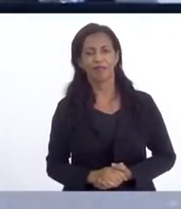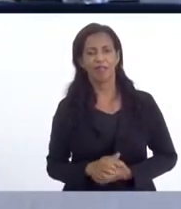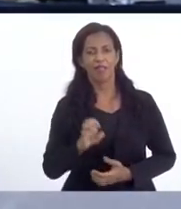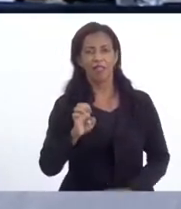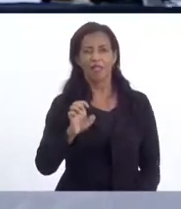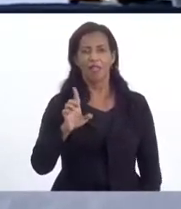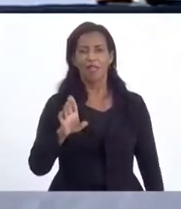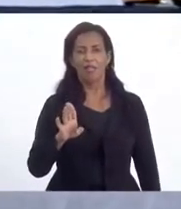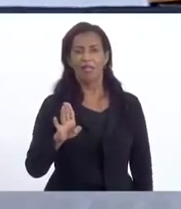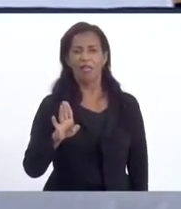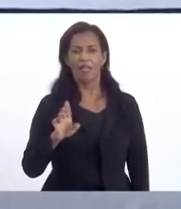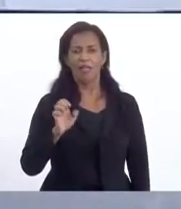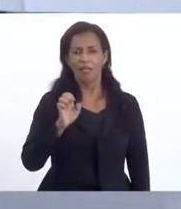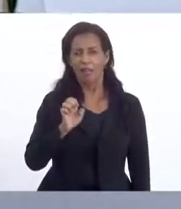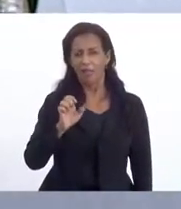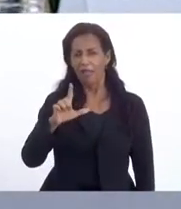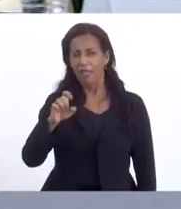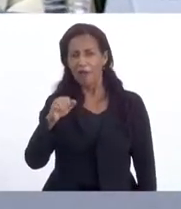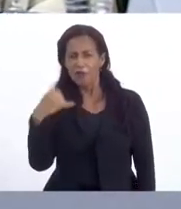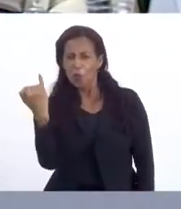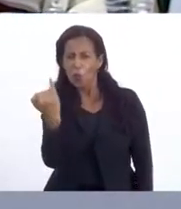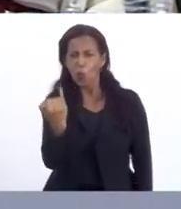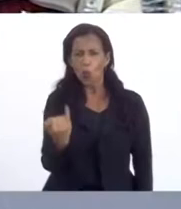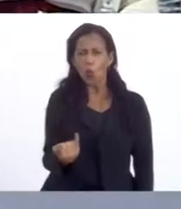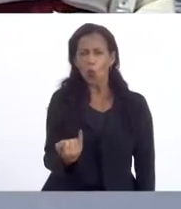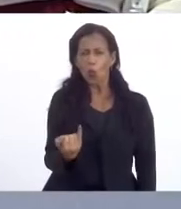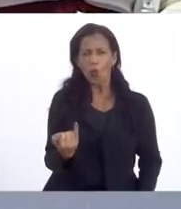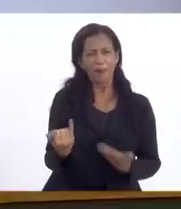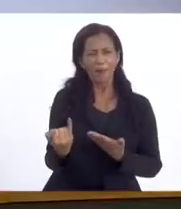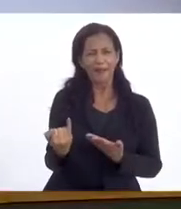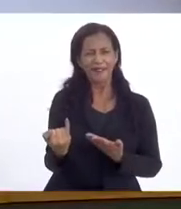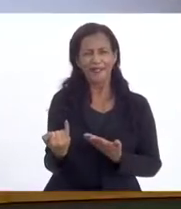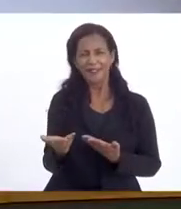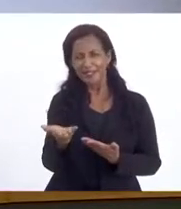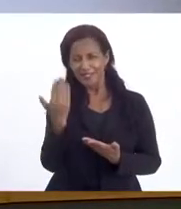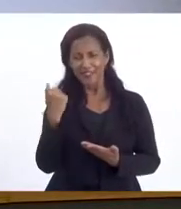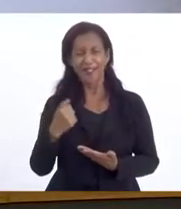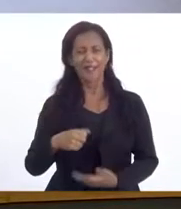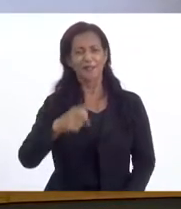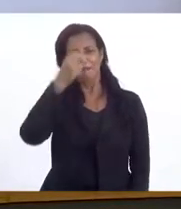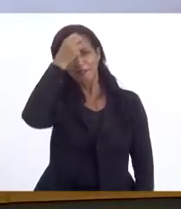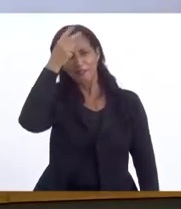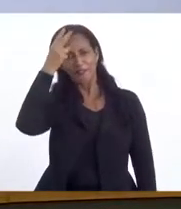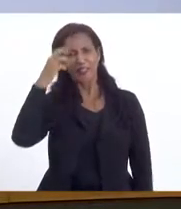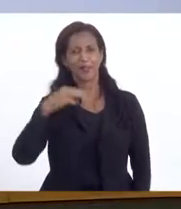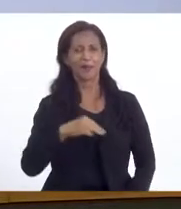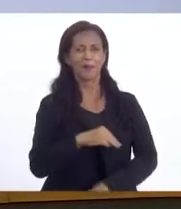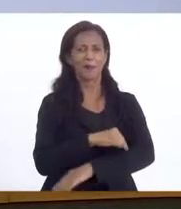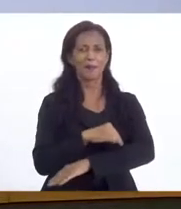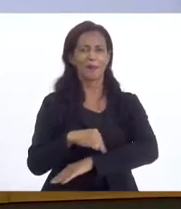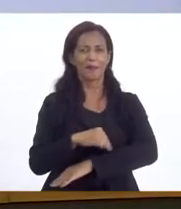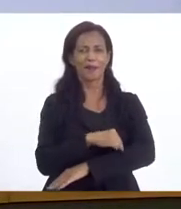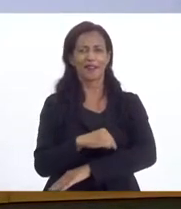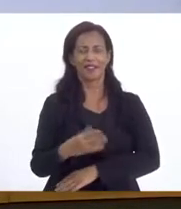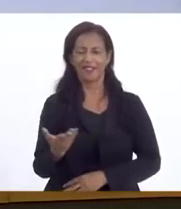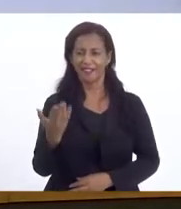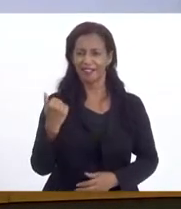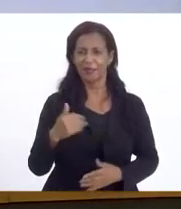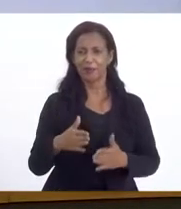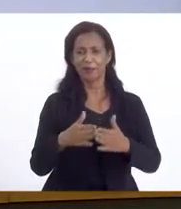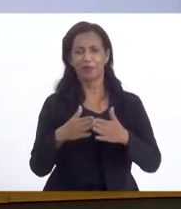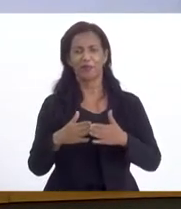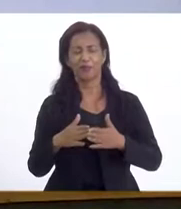Elbert, é isso mesmo? Está magrinho, meu irmão? Vem para cá. Prefeito de Macaé, por favor,